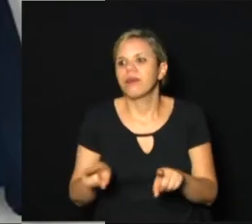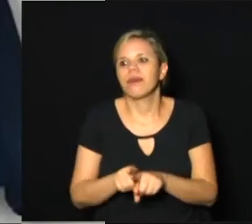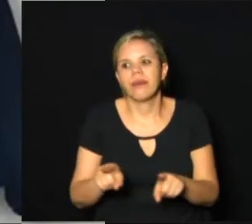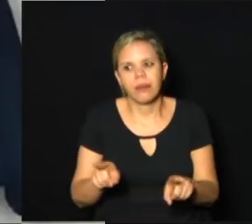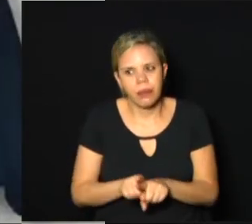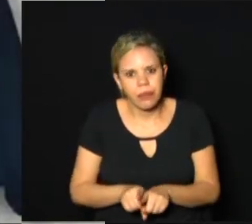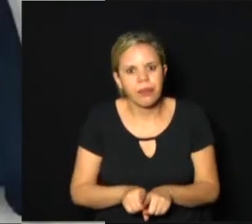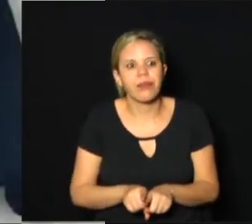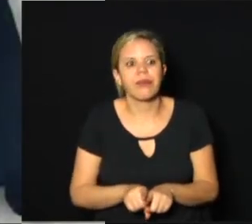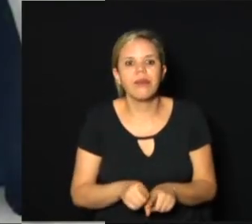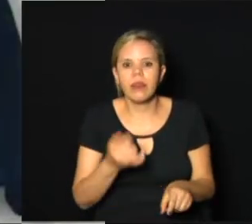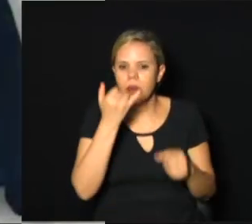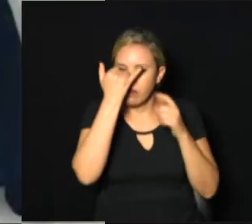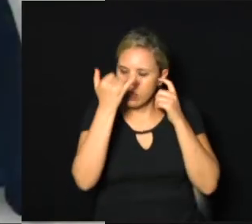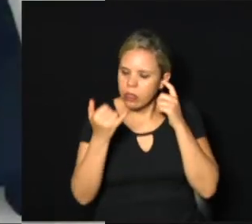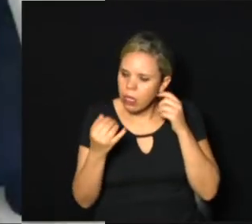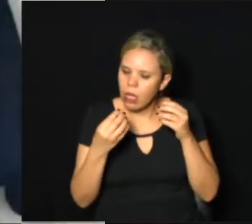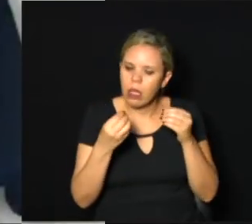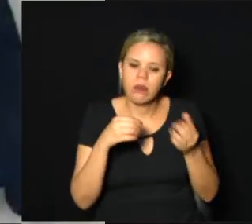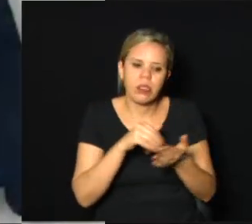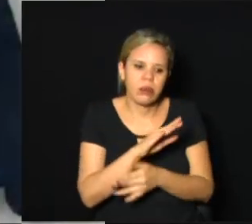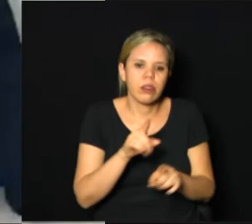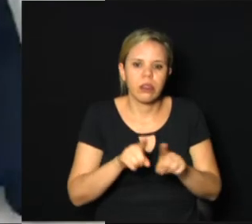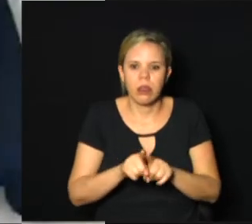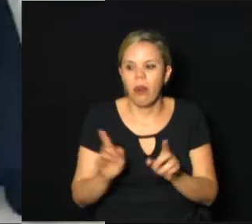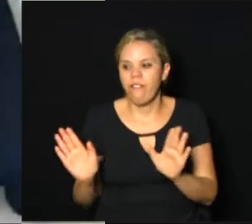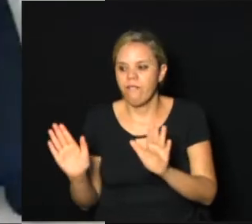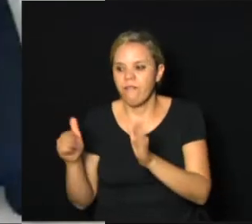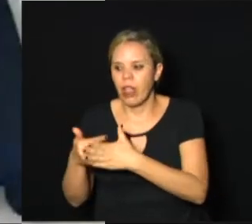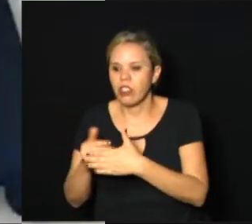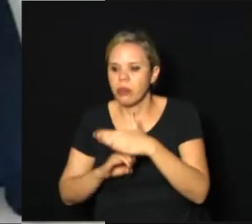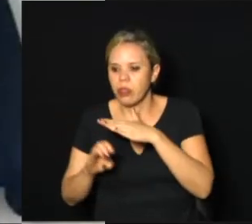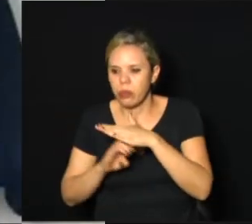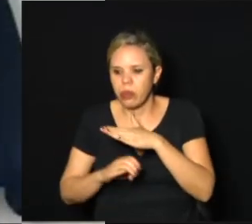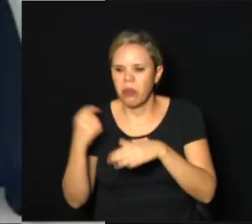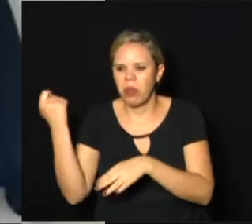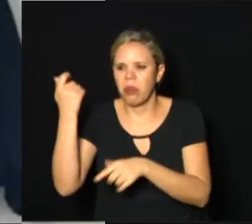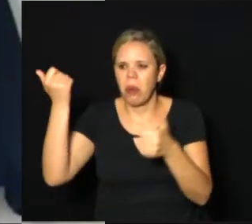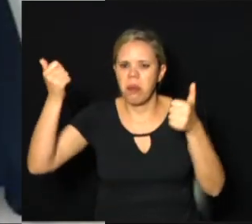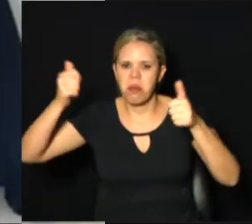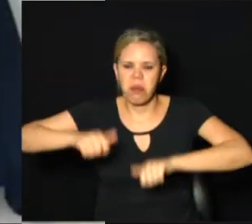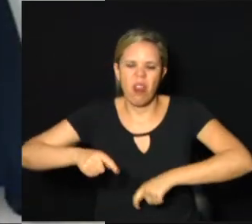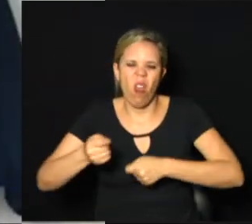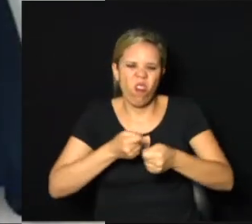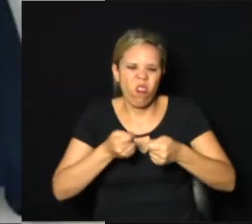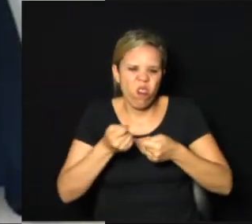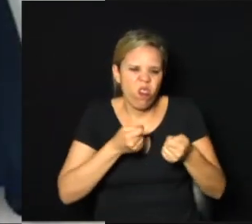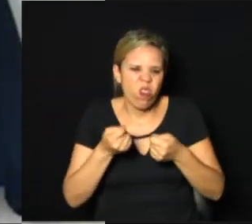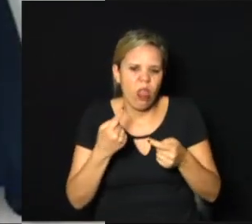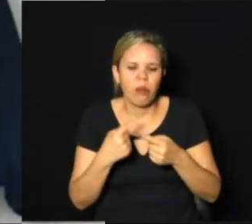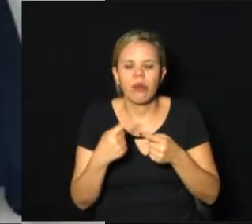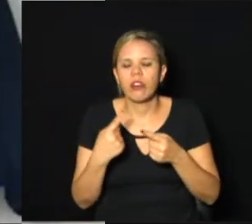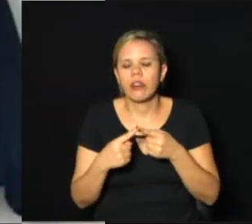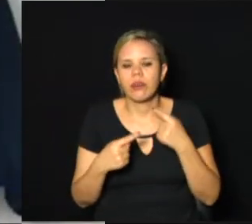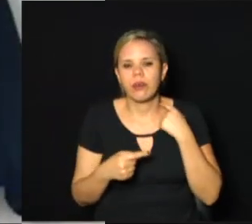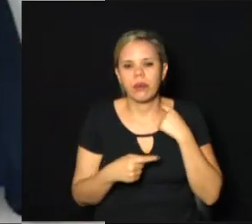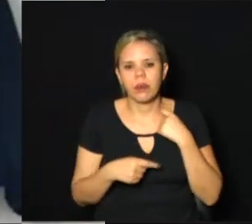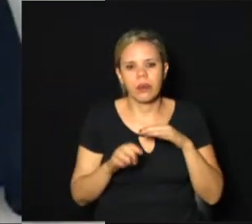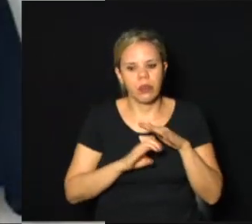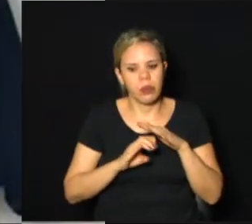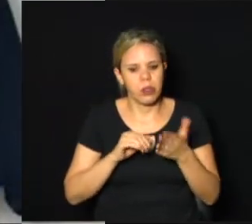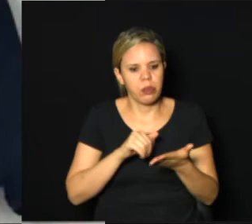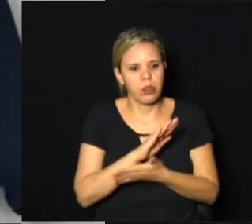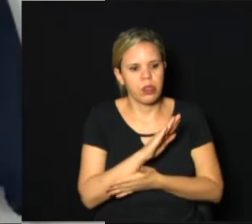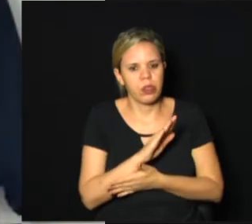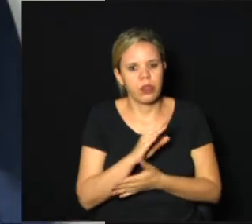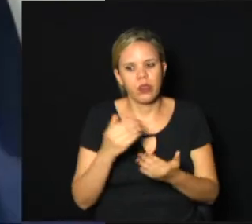demissão é uma catástrofe e o fechamento da empresa agrava o componente da crise econômica. Por quê? Porque uma empresa que demite,